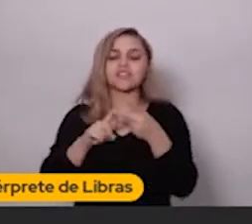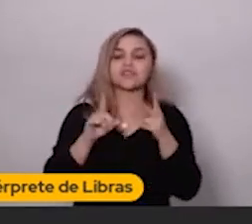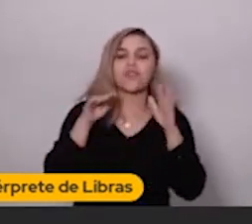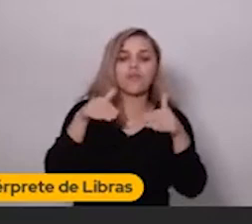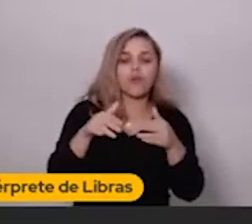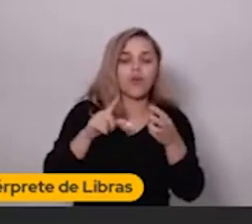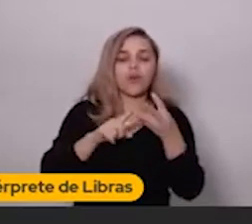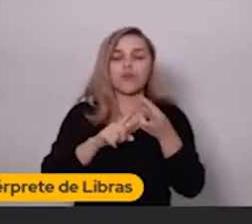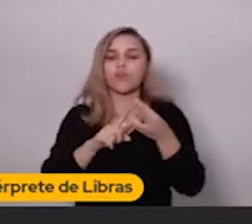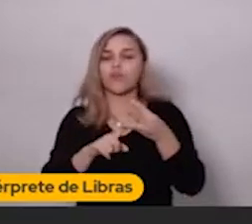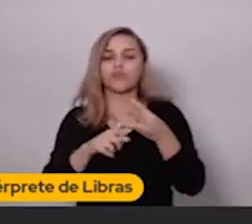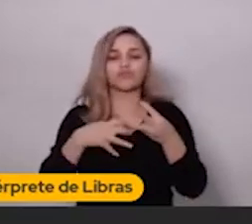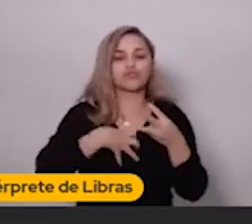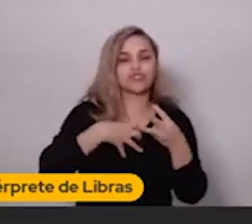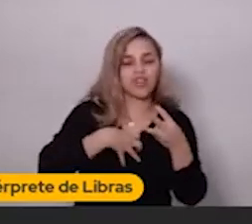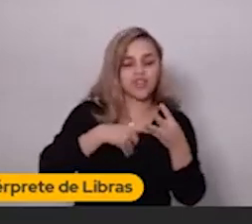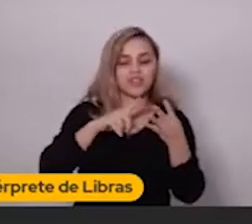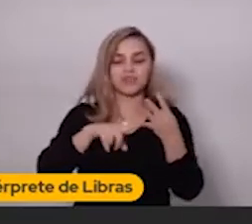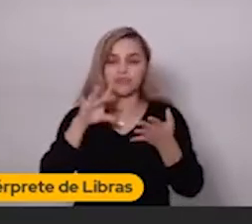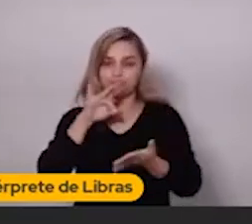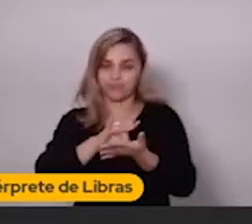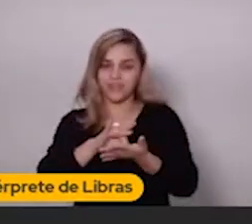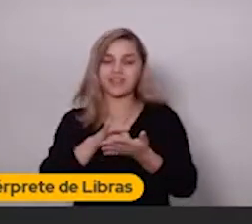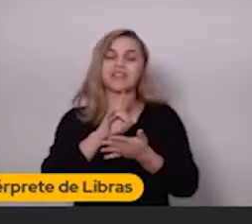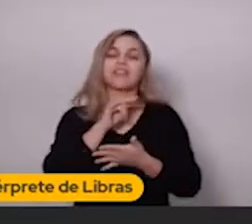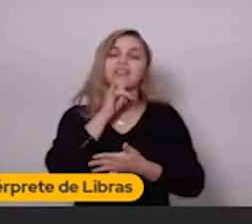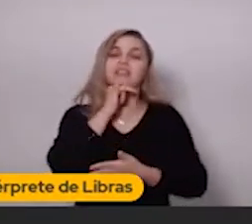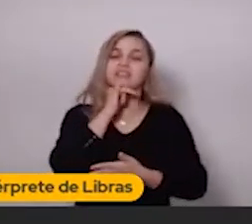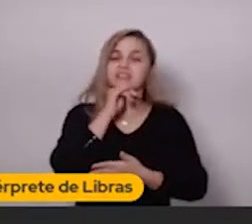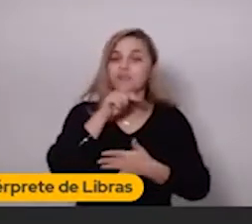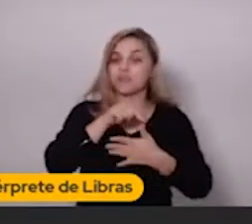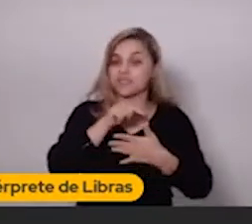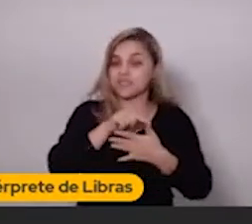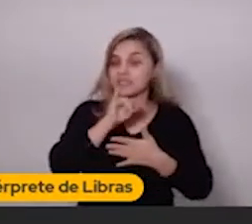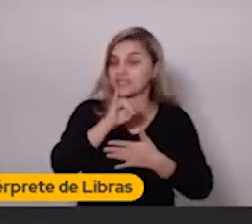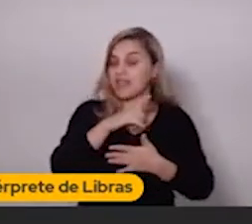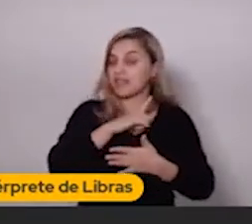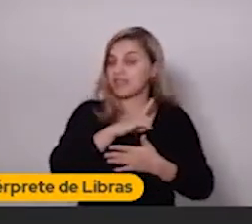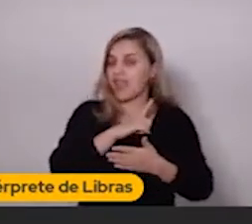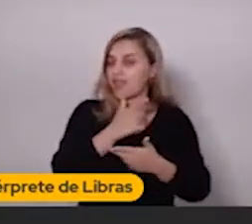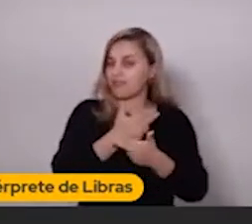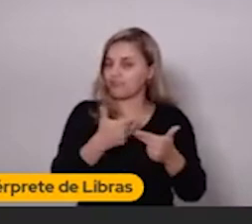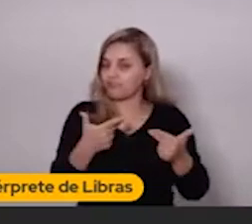tom, o realismo e, por exemplo, se o conteúdo é explícito ou não.